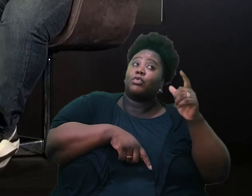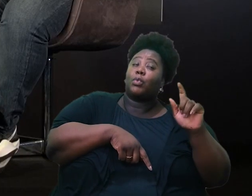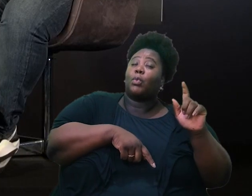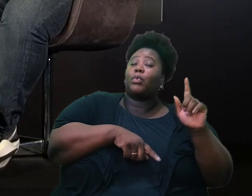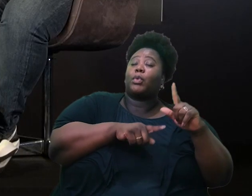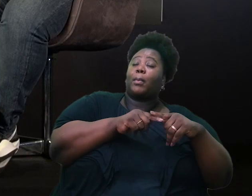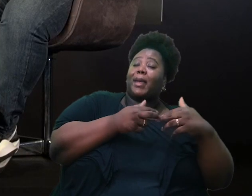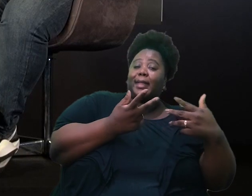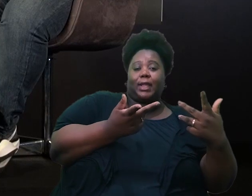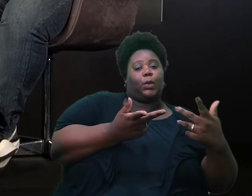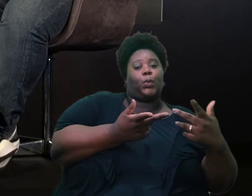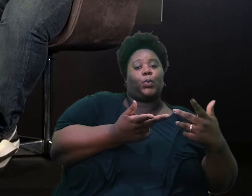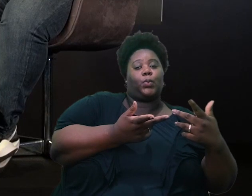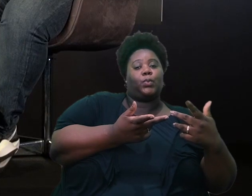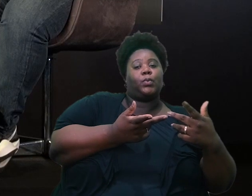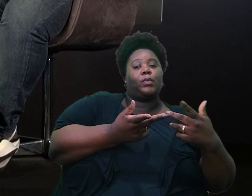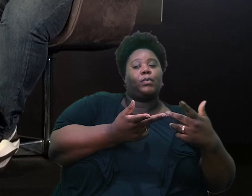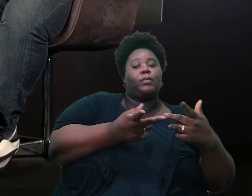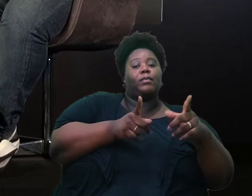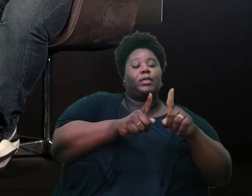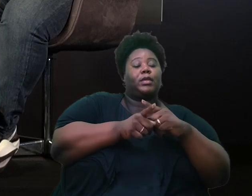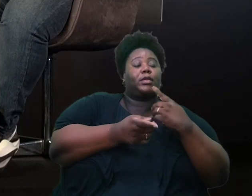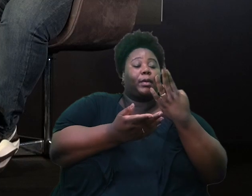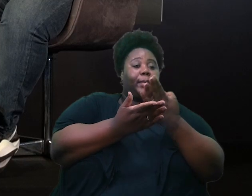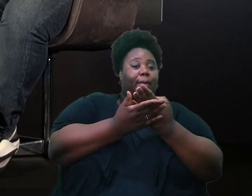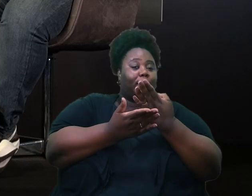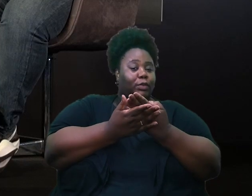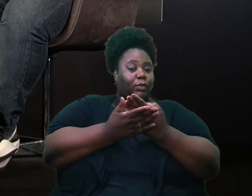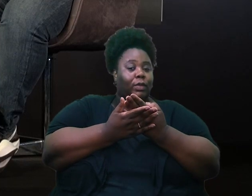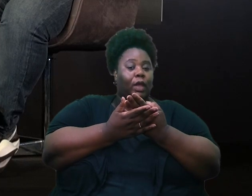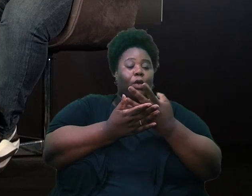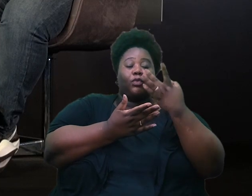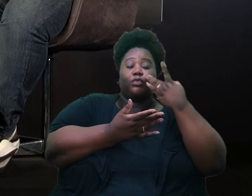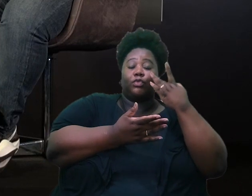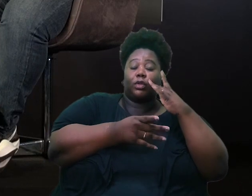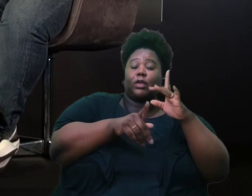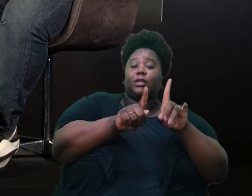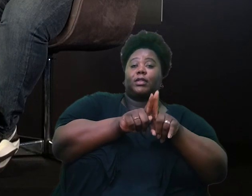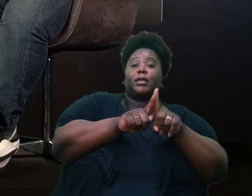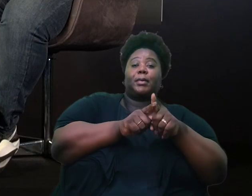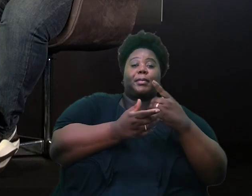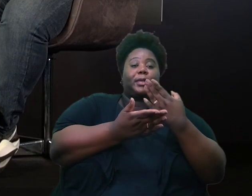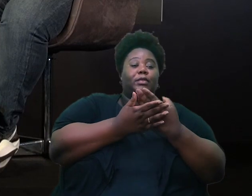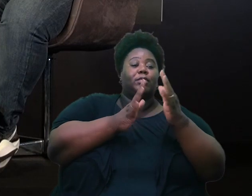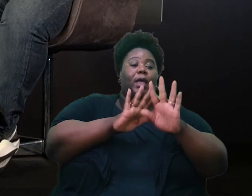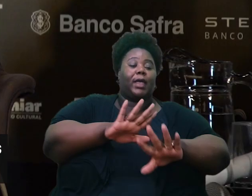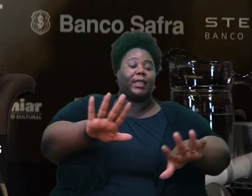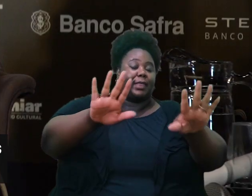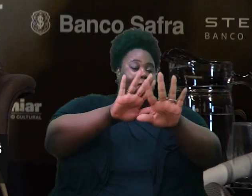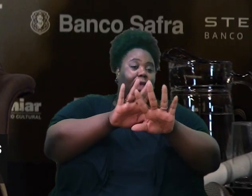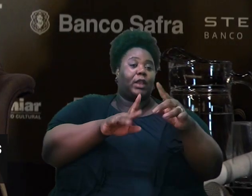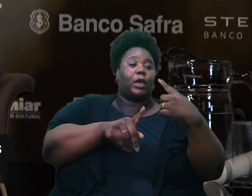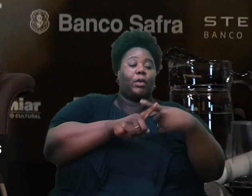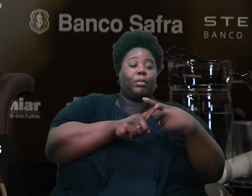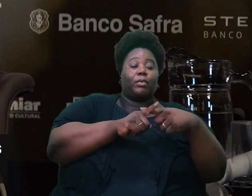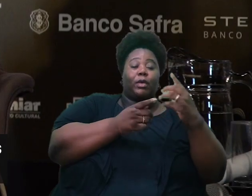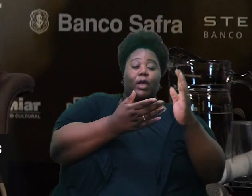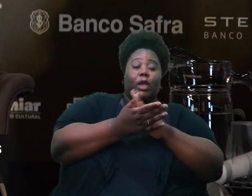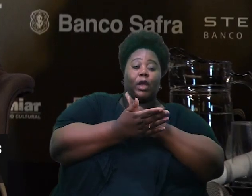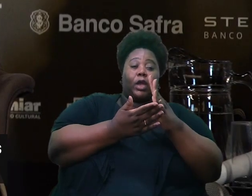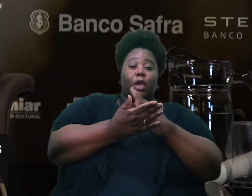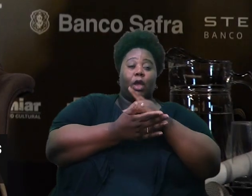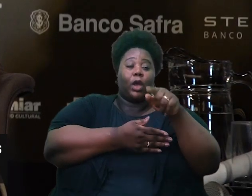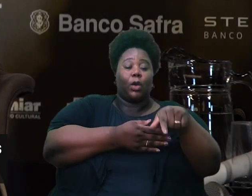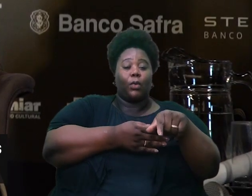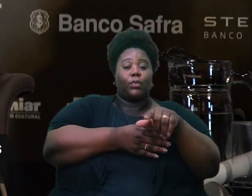instrumental, tanto para estudar a dramaturgia, quanto para estudar a cena. Porque muitos daqueles